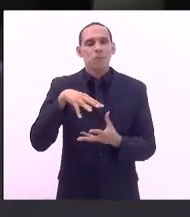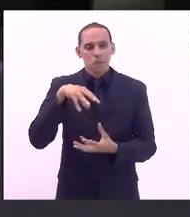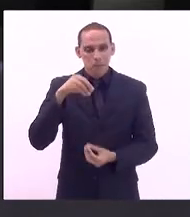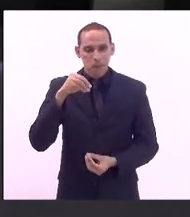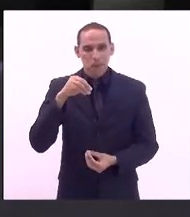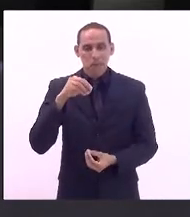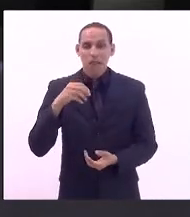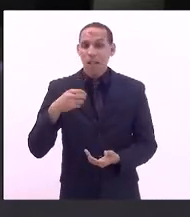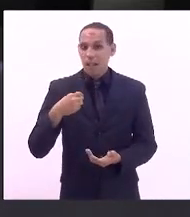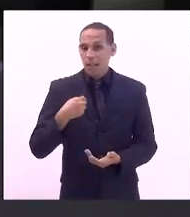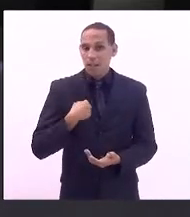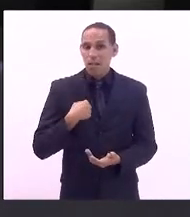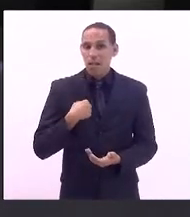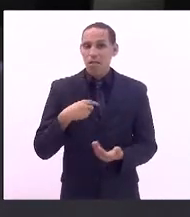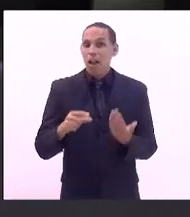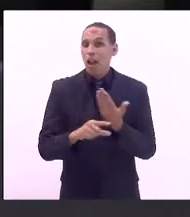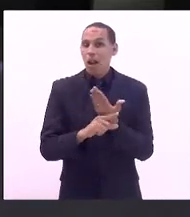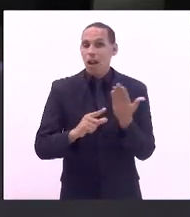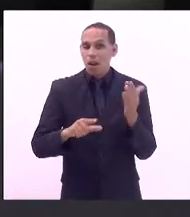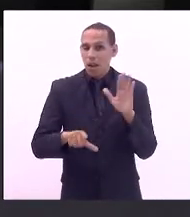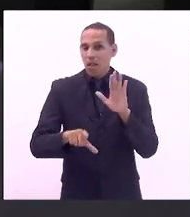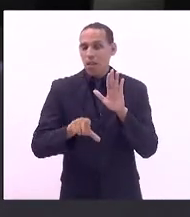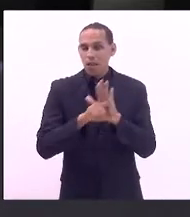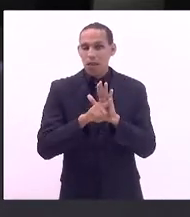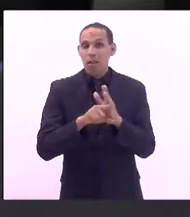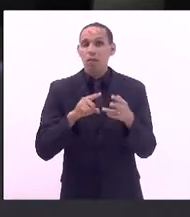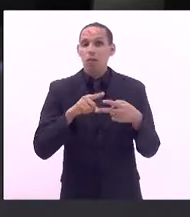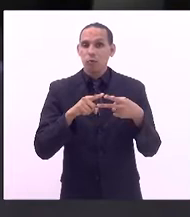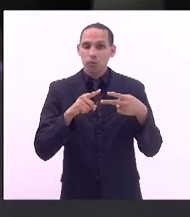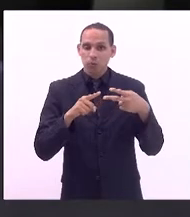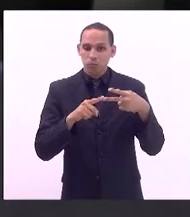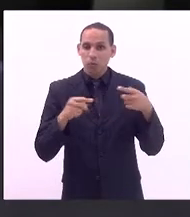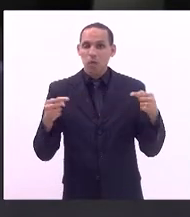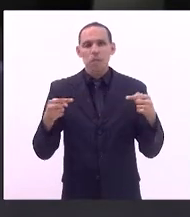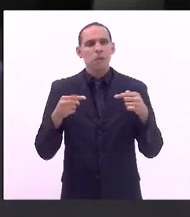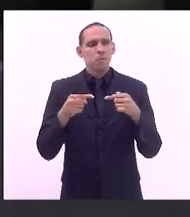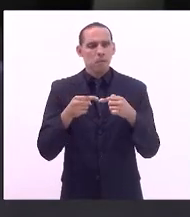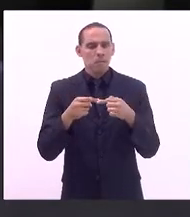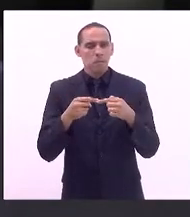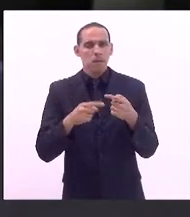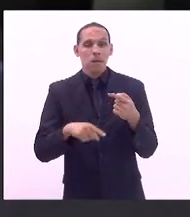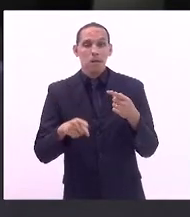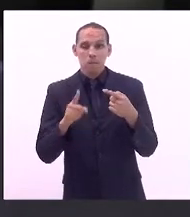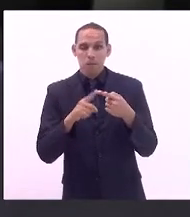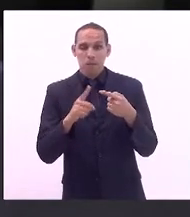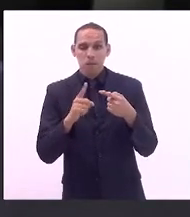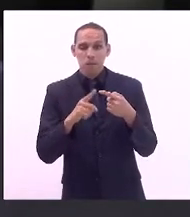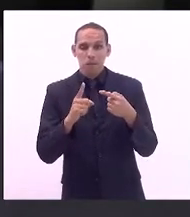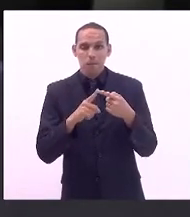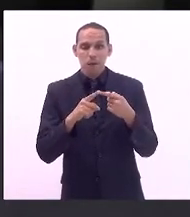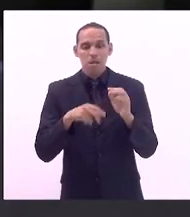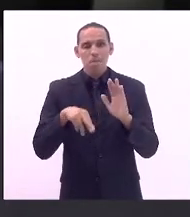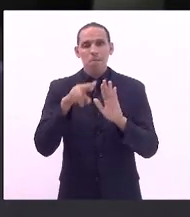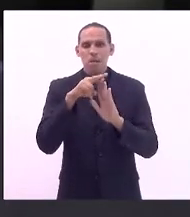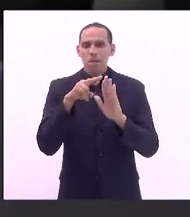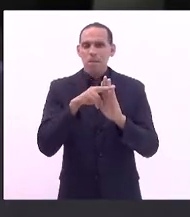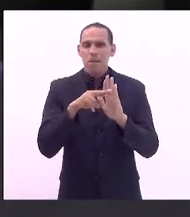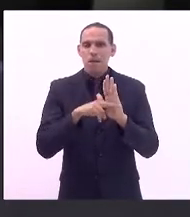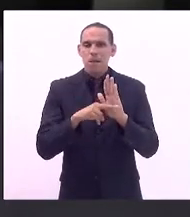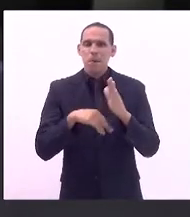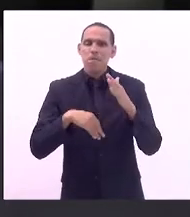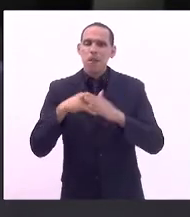Olá eu sou toda a de duas leis sobre este assunto uma que regulamenta o exercício profissional